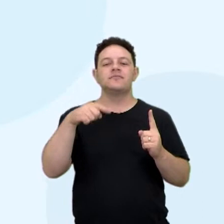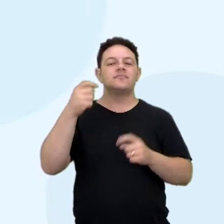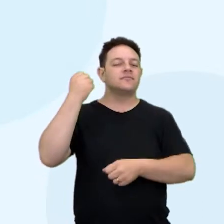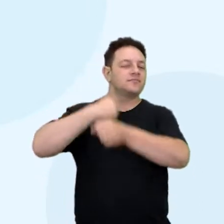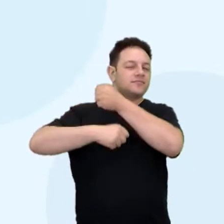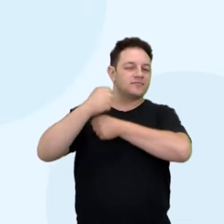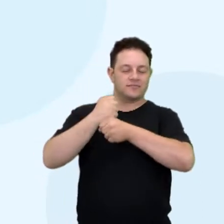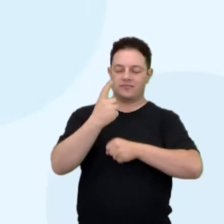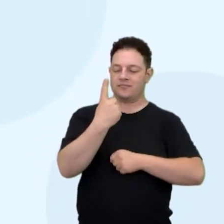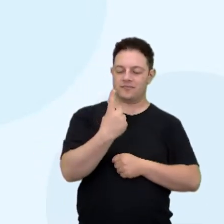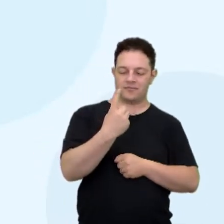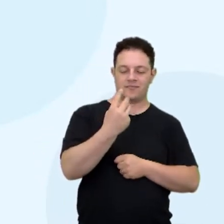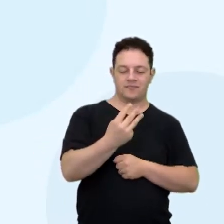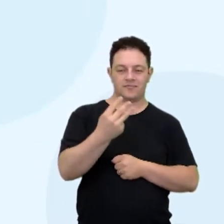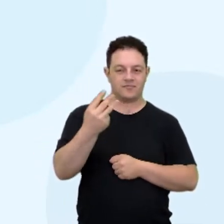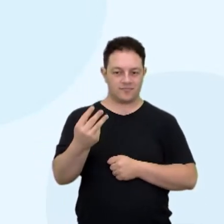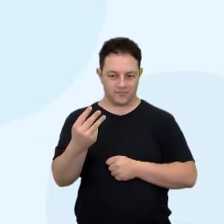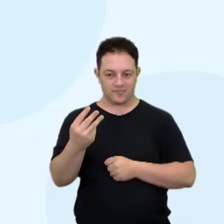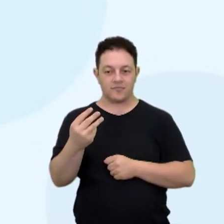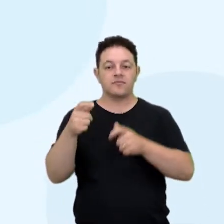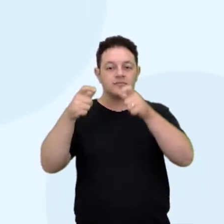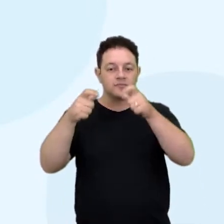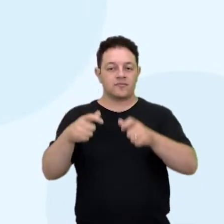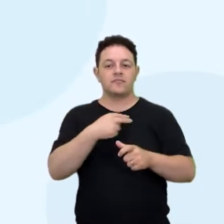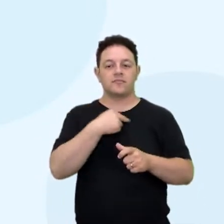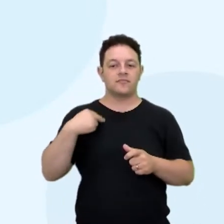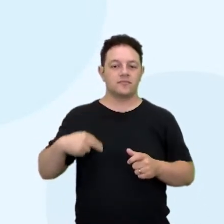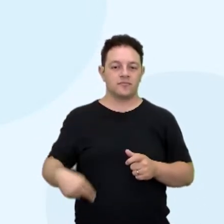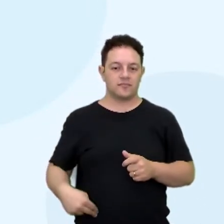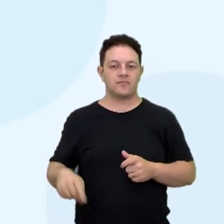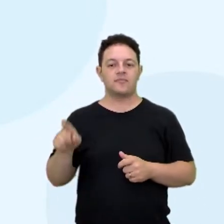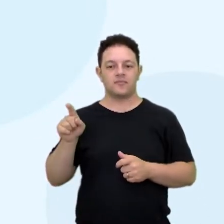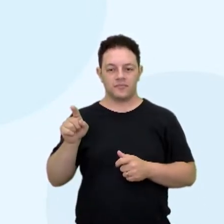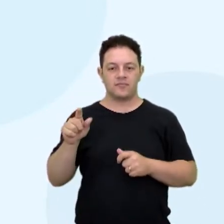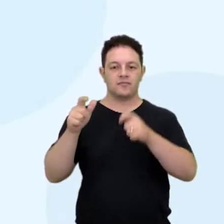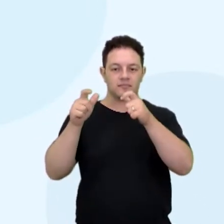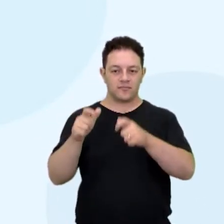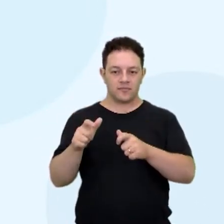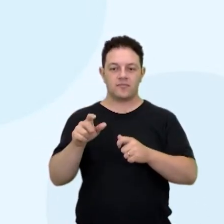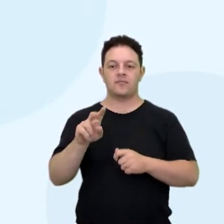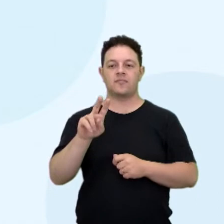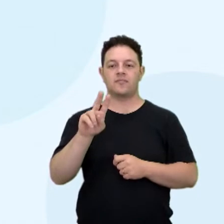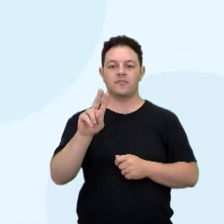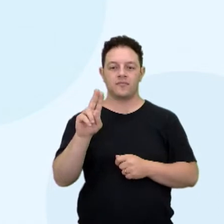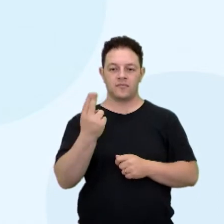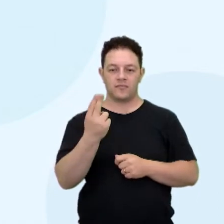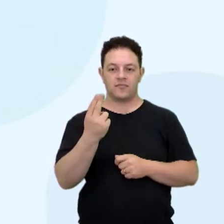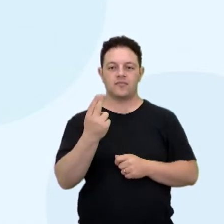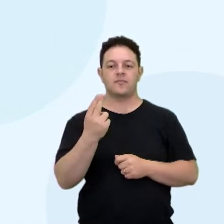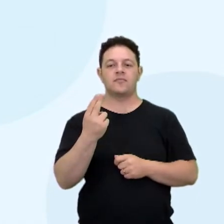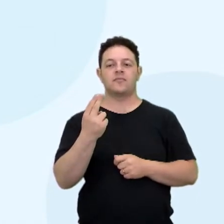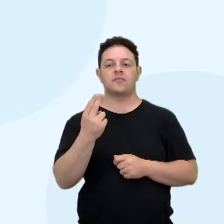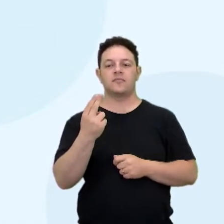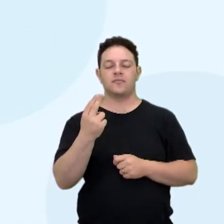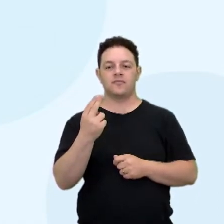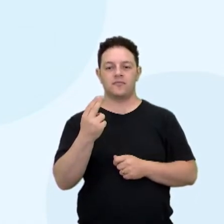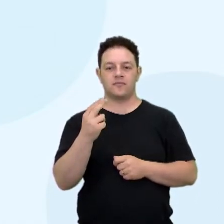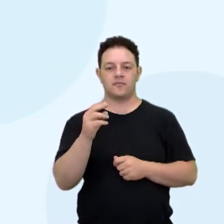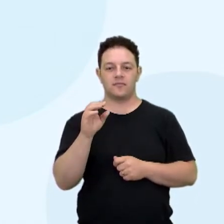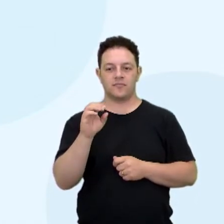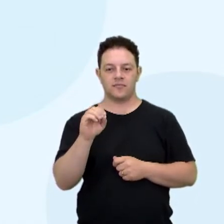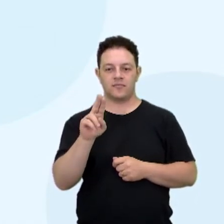de 133, na cidade chinesa de Luoyang, né, e foi previsto com exatidão aí pelo que ele chama